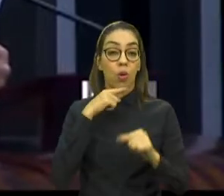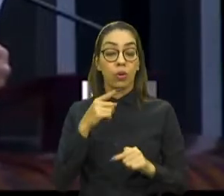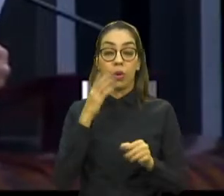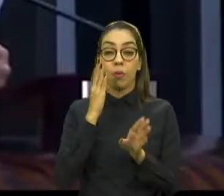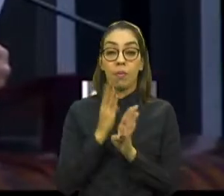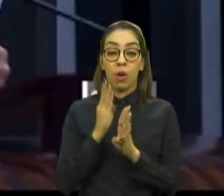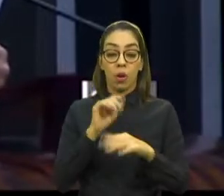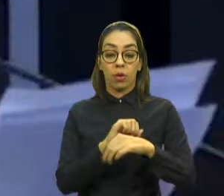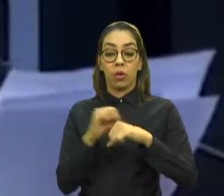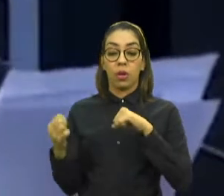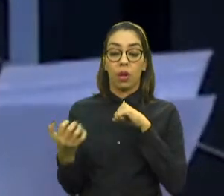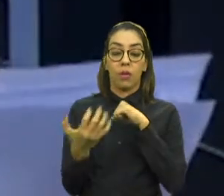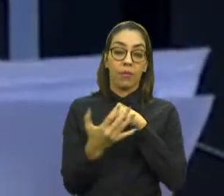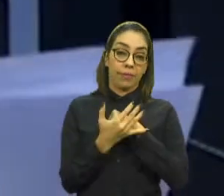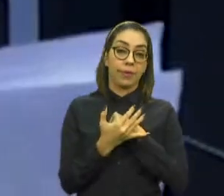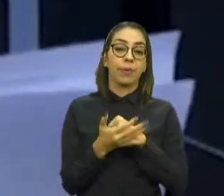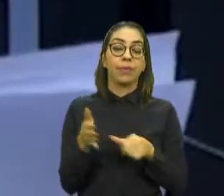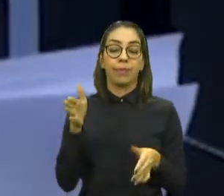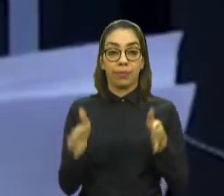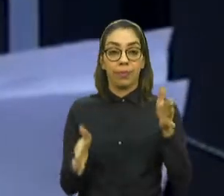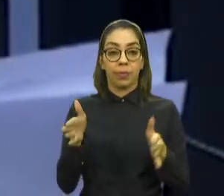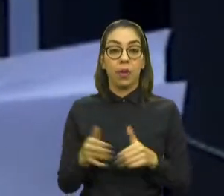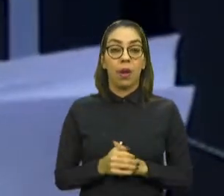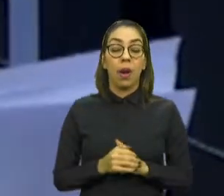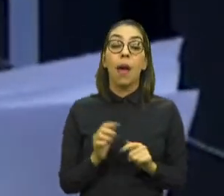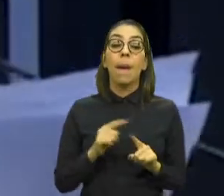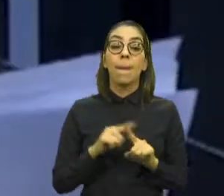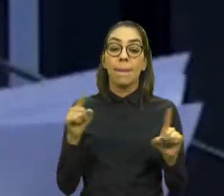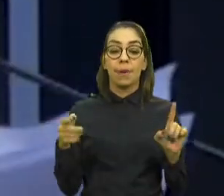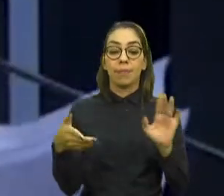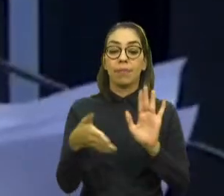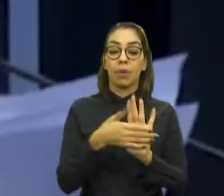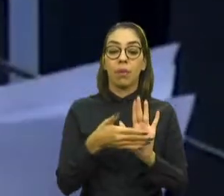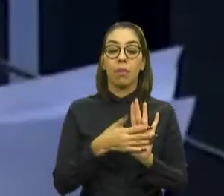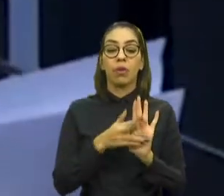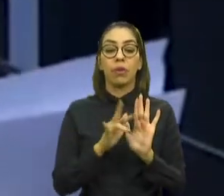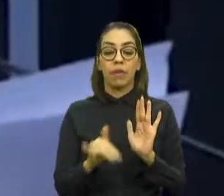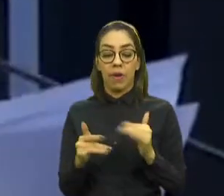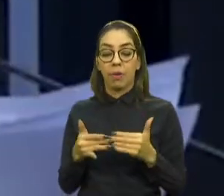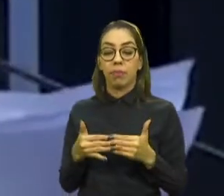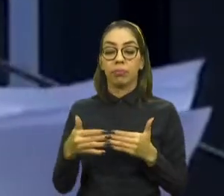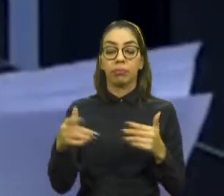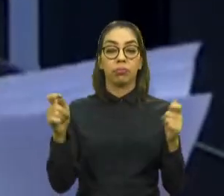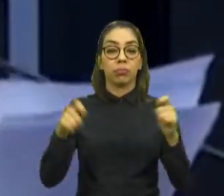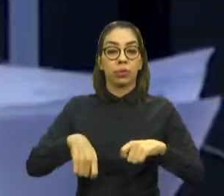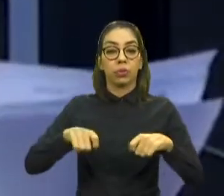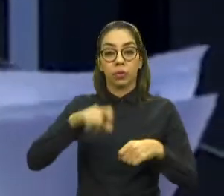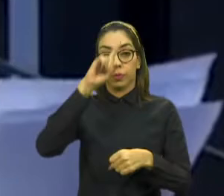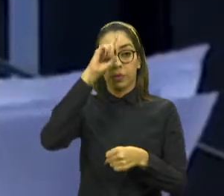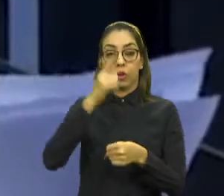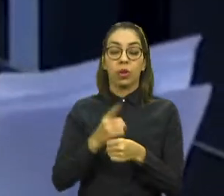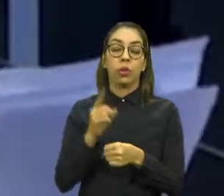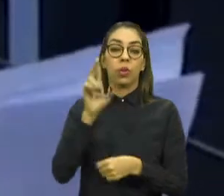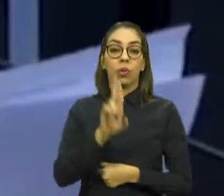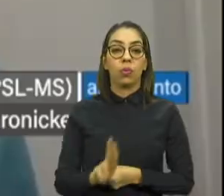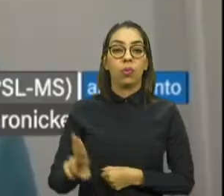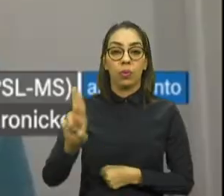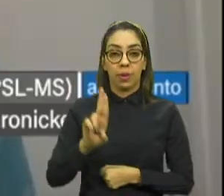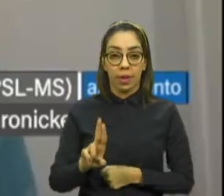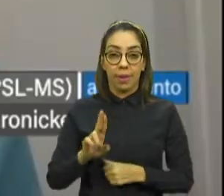da Covid-19, mas que a proposta vai possibilitar que os gestores possam utilizar os recursos não